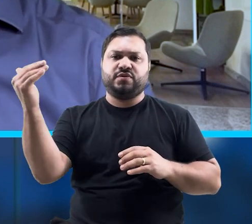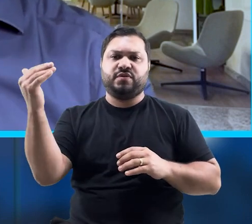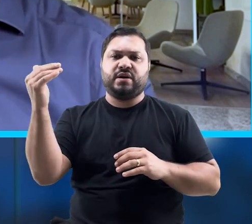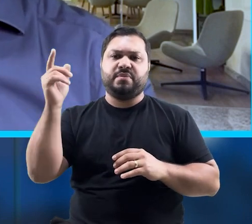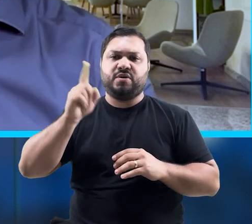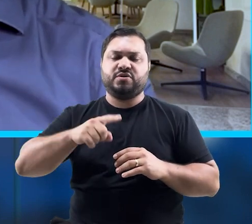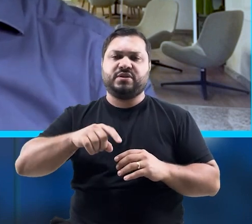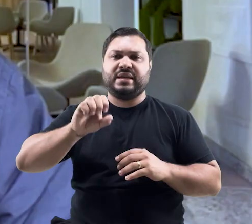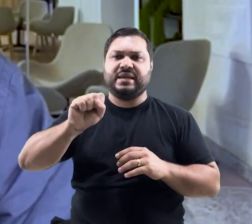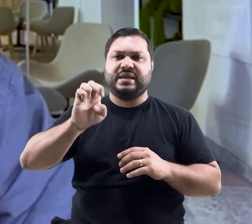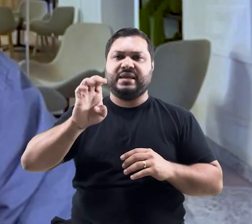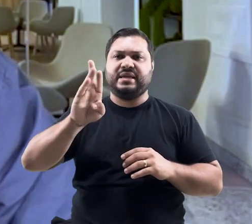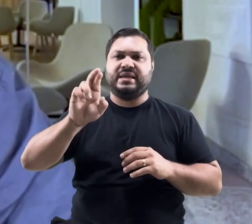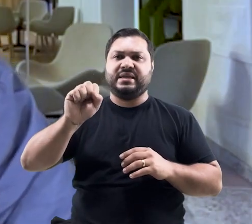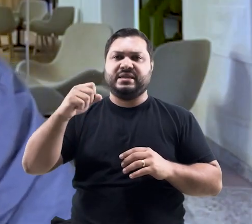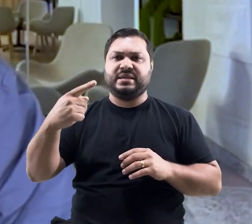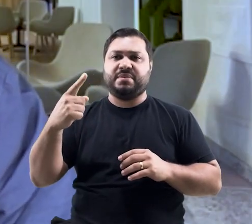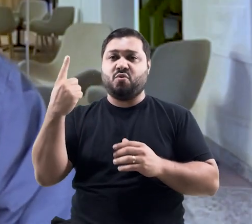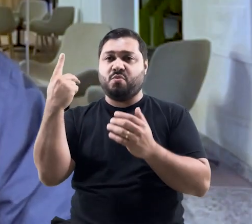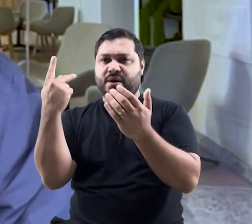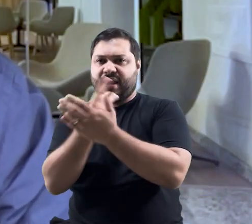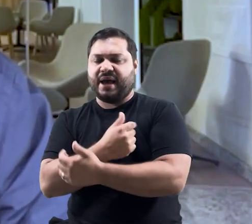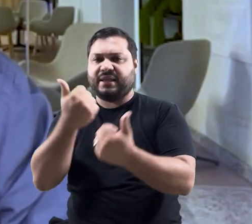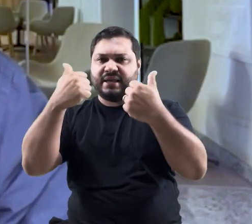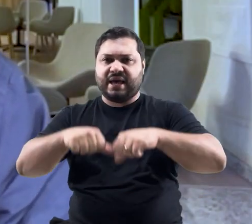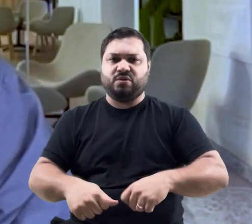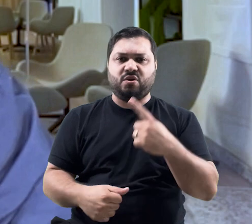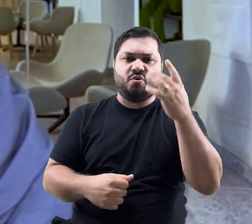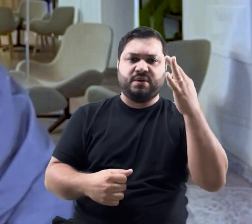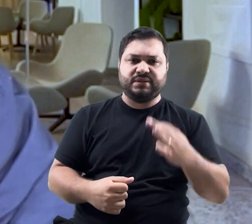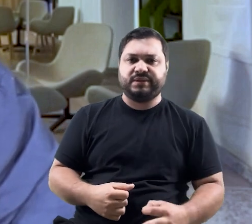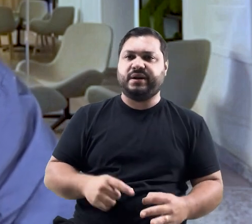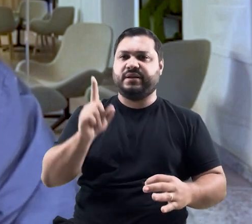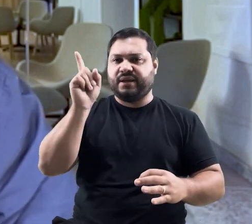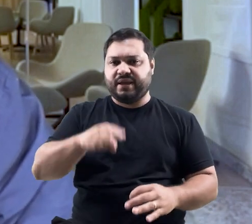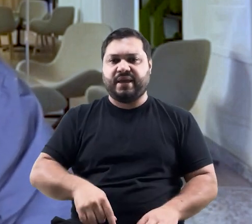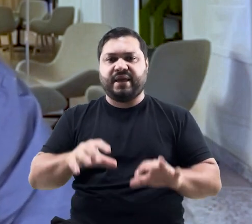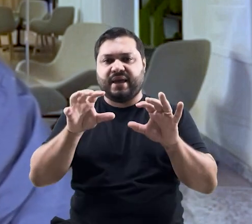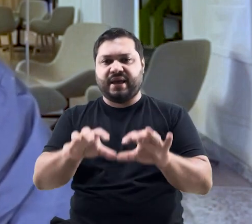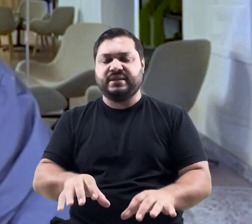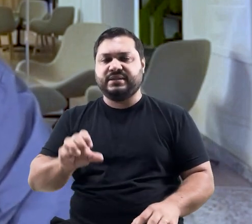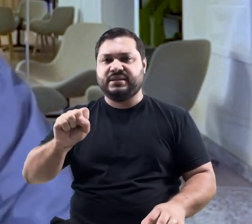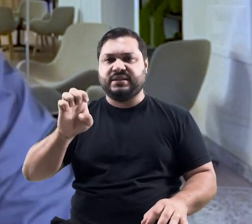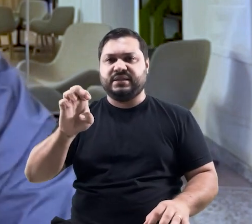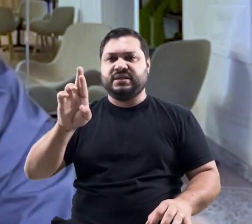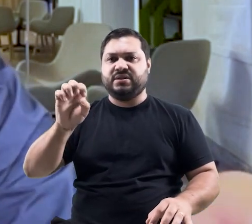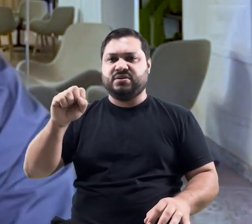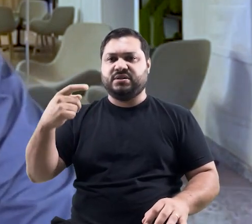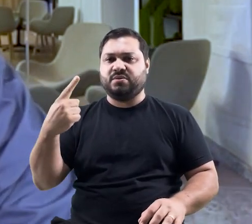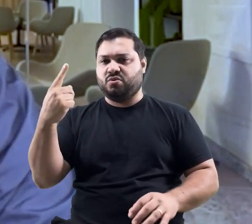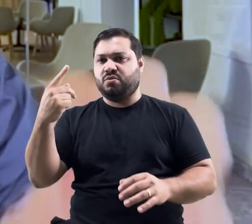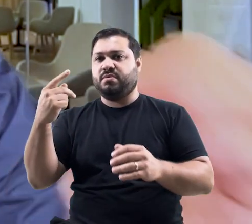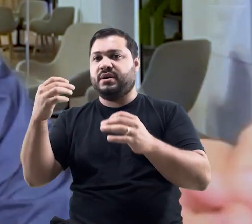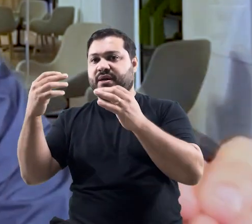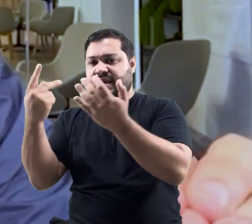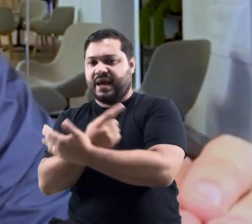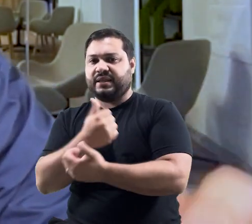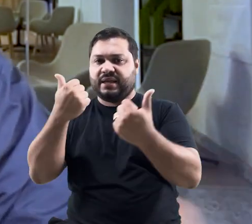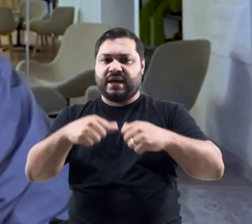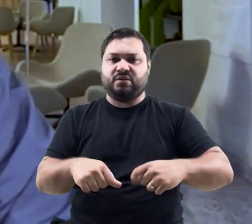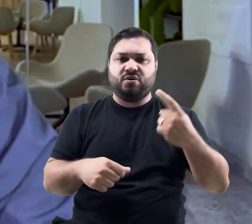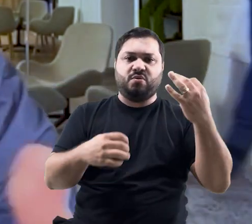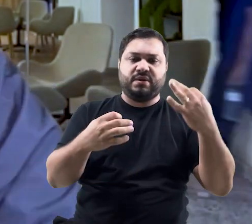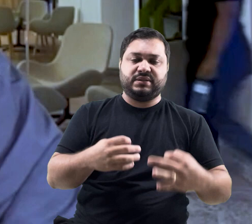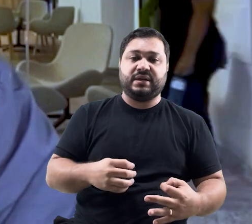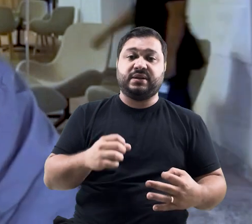concurso famosa, que é a Sebrasp, que uma errada anula uma certa. É muito comum nas provas que o Sebrasp organiza, uma errada anular